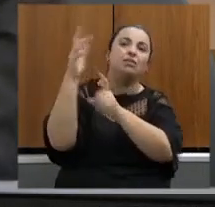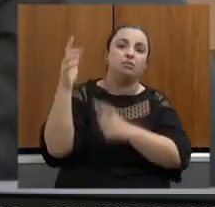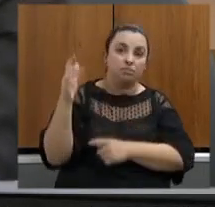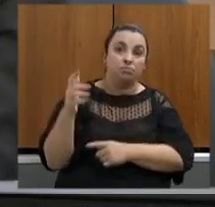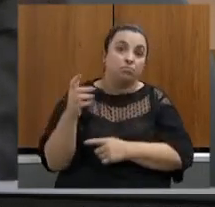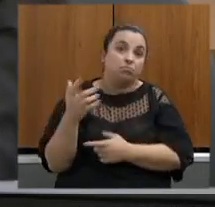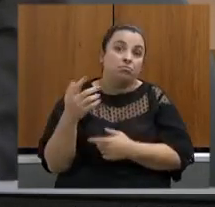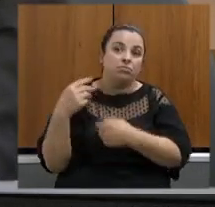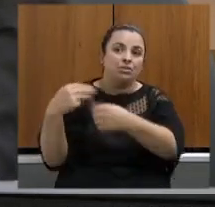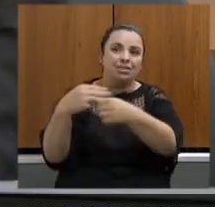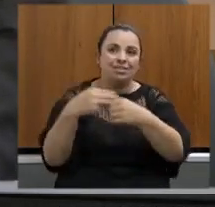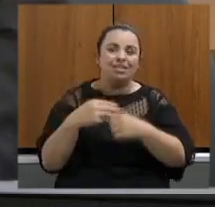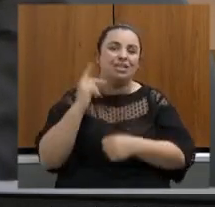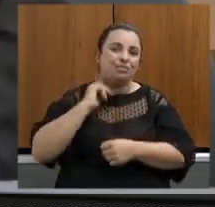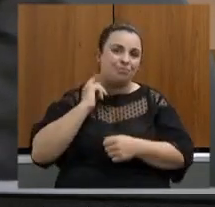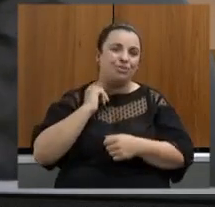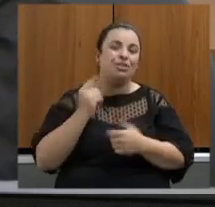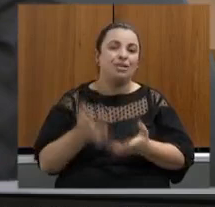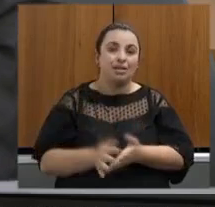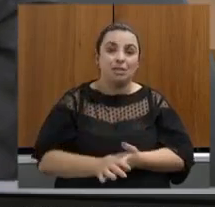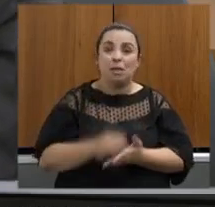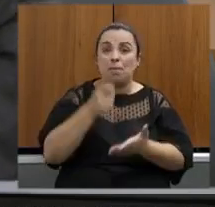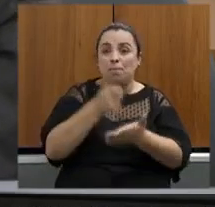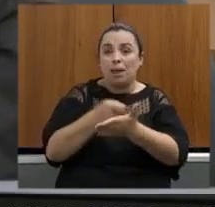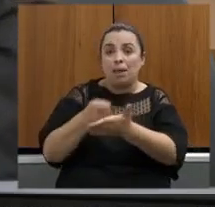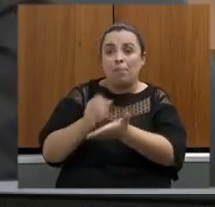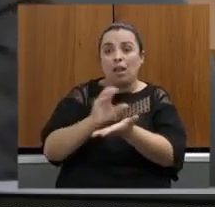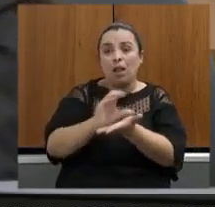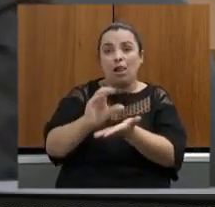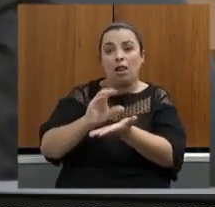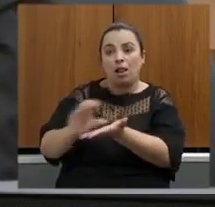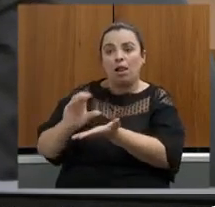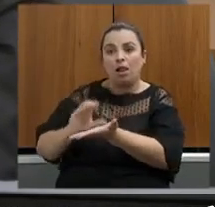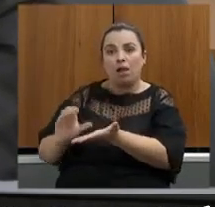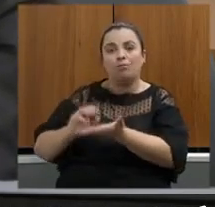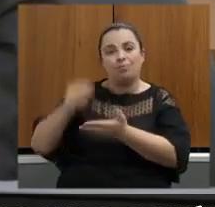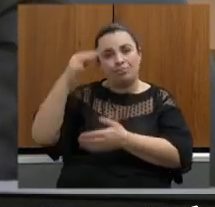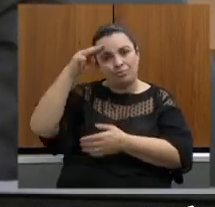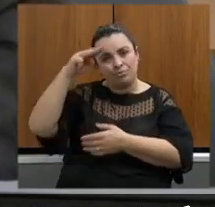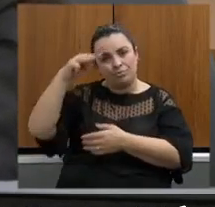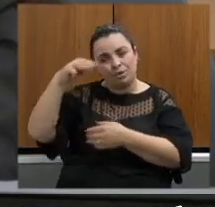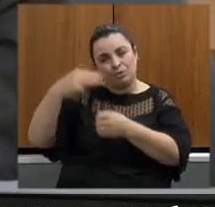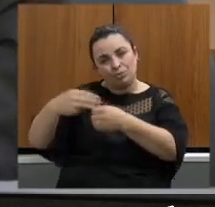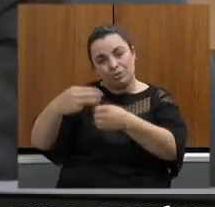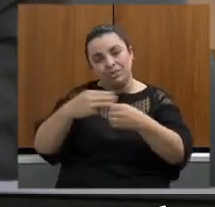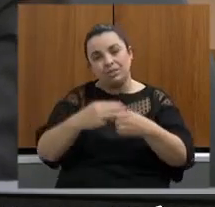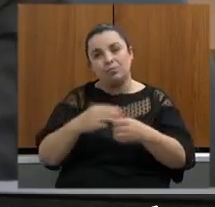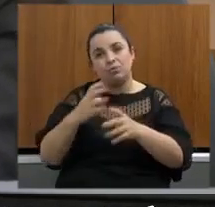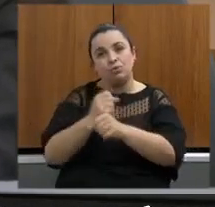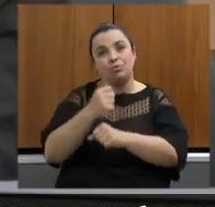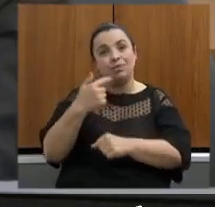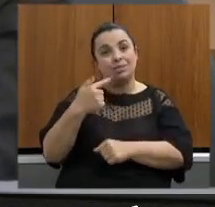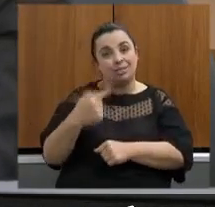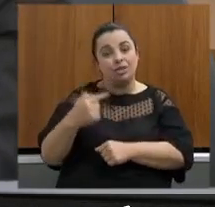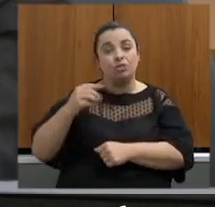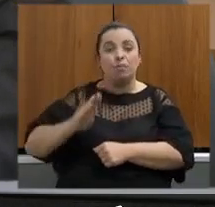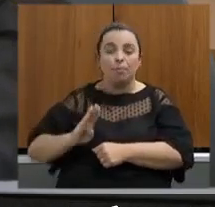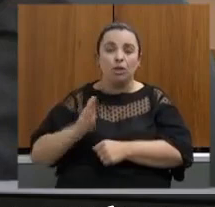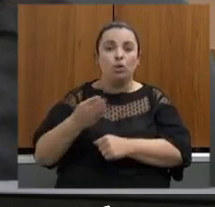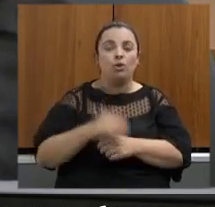pagamentos efetuados aos municípios de sete bilhões pagamentos em andamento